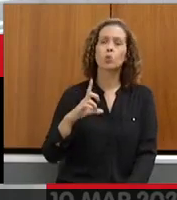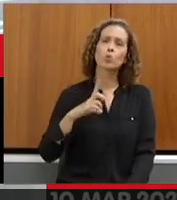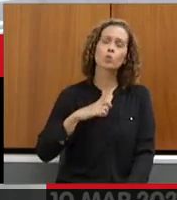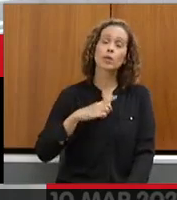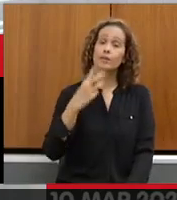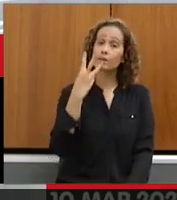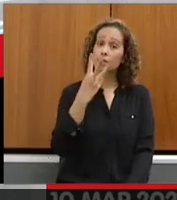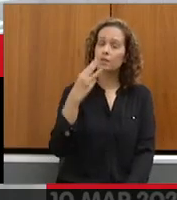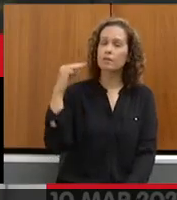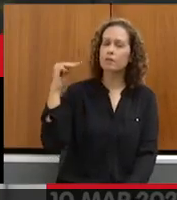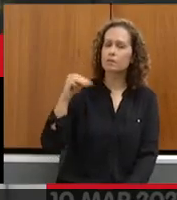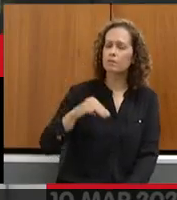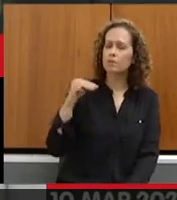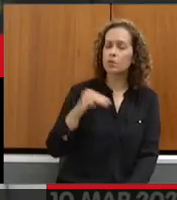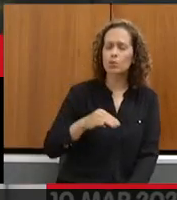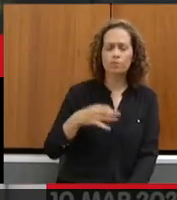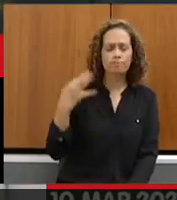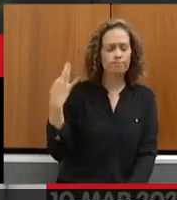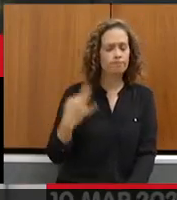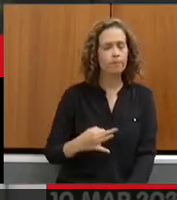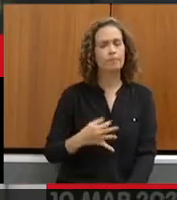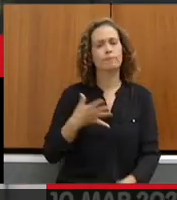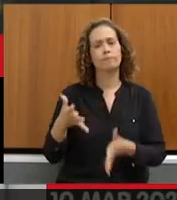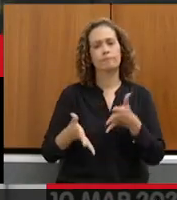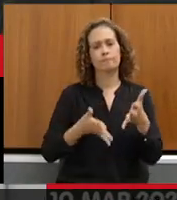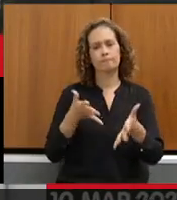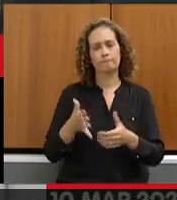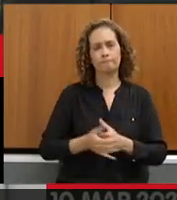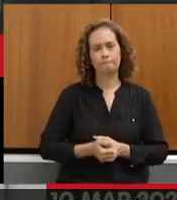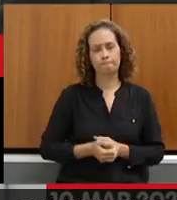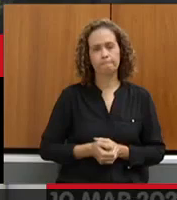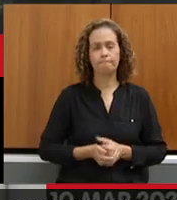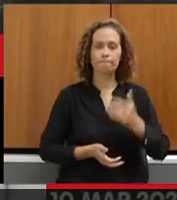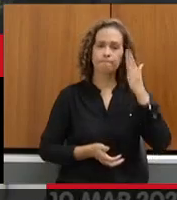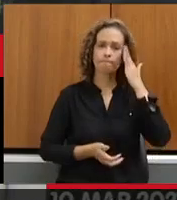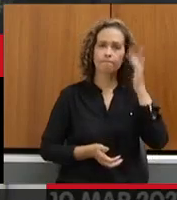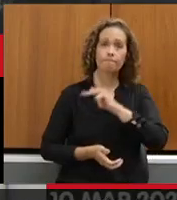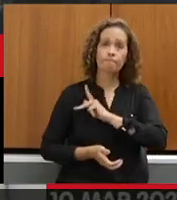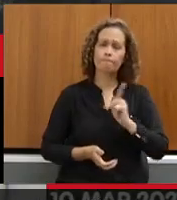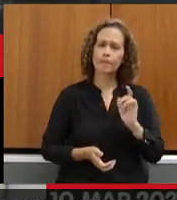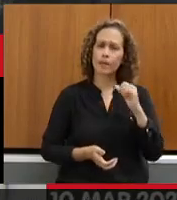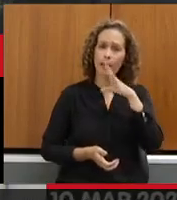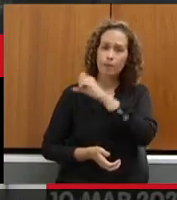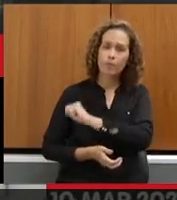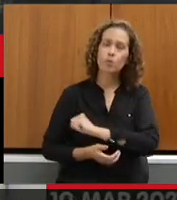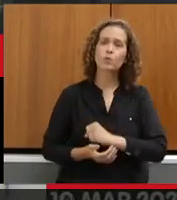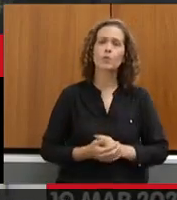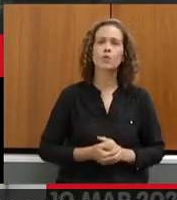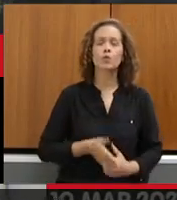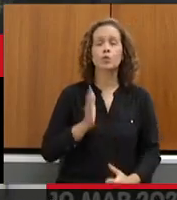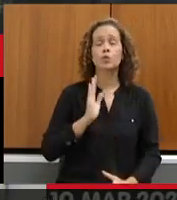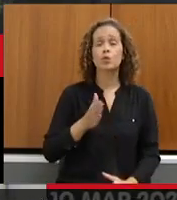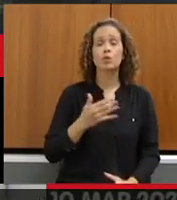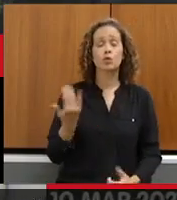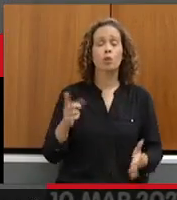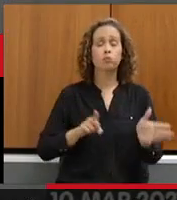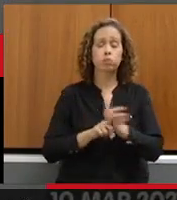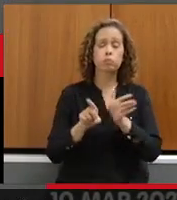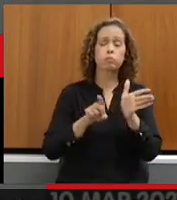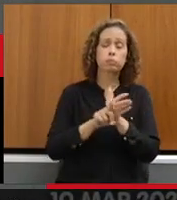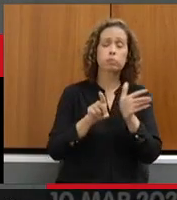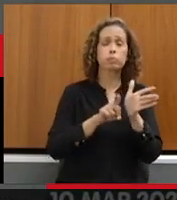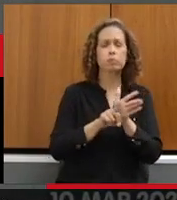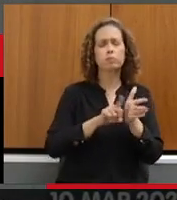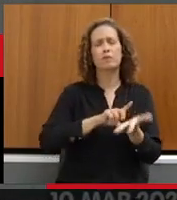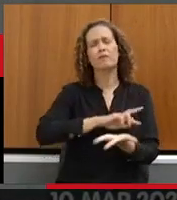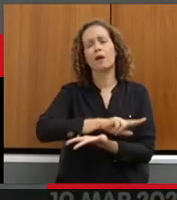três minutos inadiáveis para fala de vossa excelência ligado presidentes é bem rápido mesmo já ouviu uma série de perguntas aqui